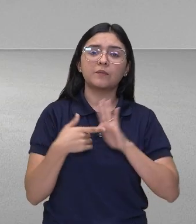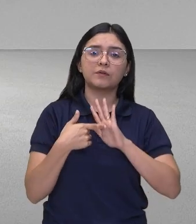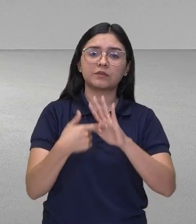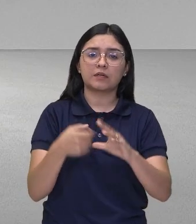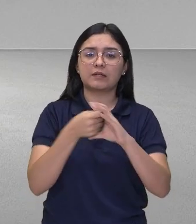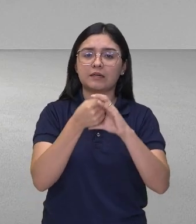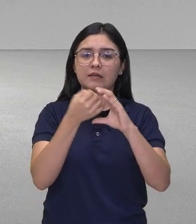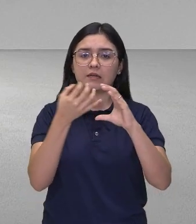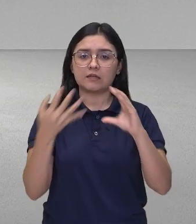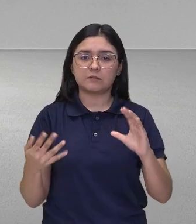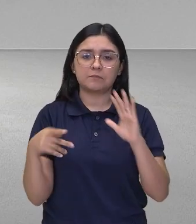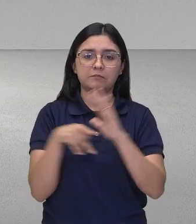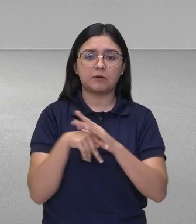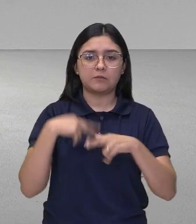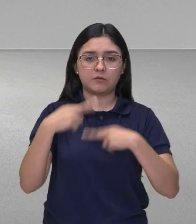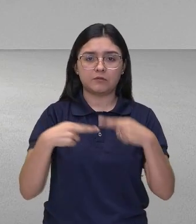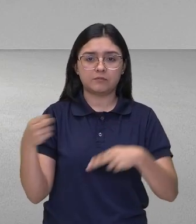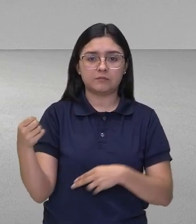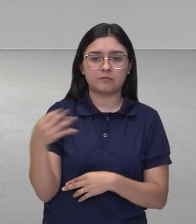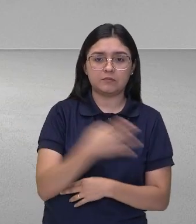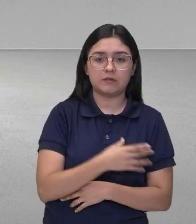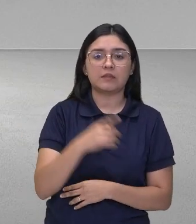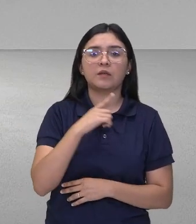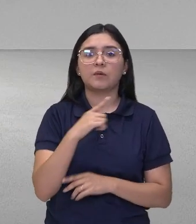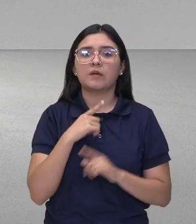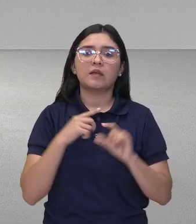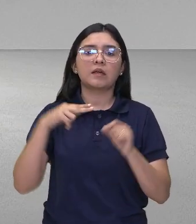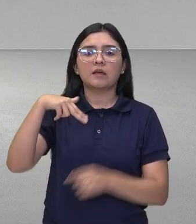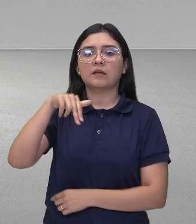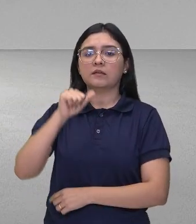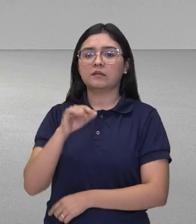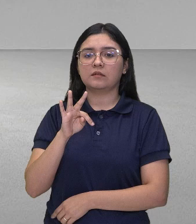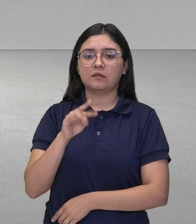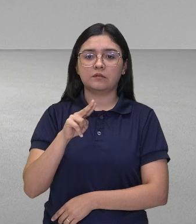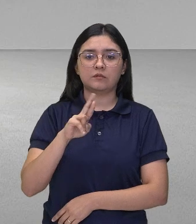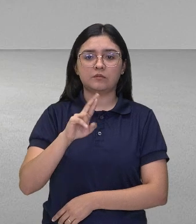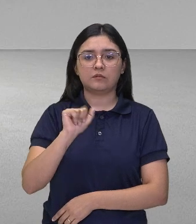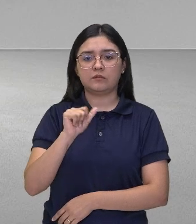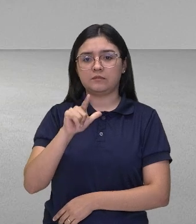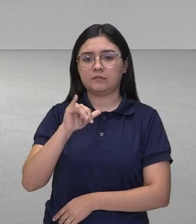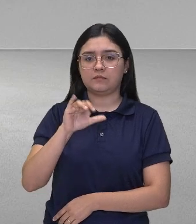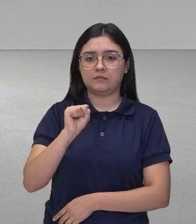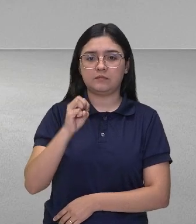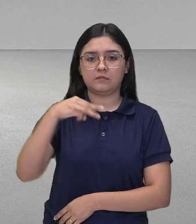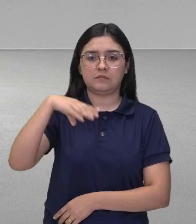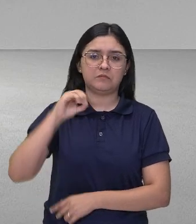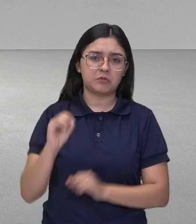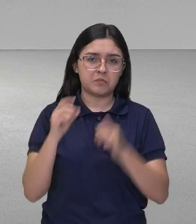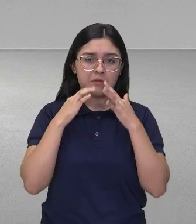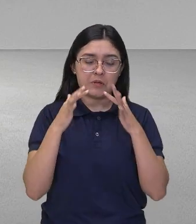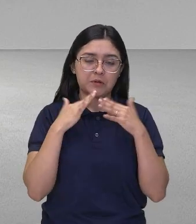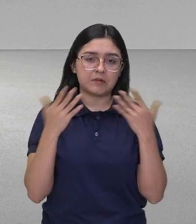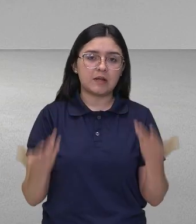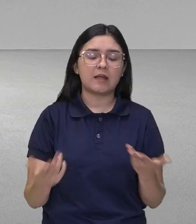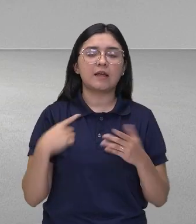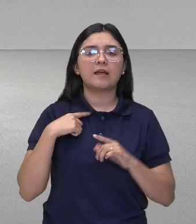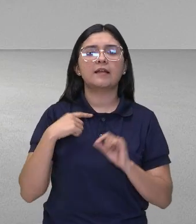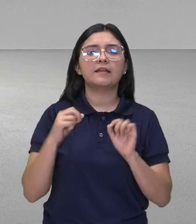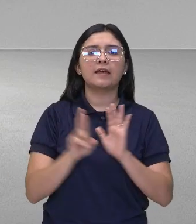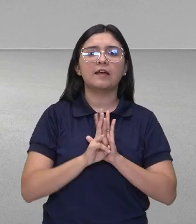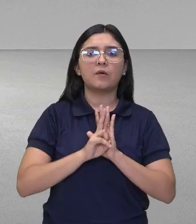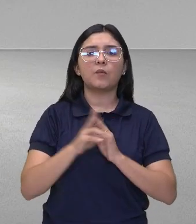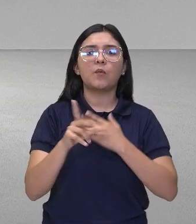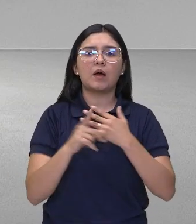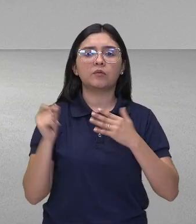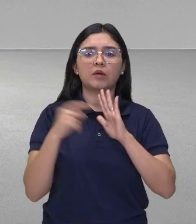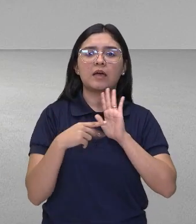características, então, desse renascimento. Nós temos o naturalismo, esforço do artista em representar os seres